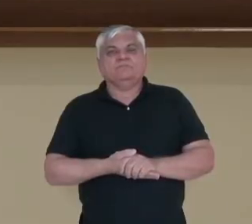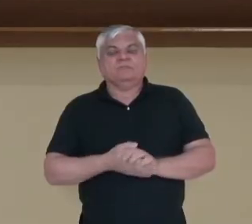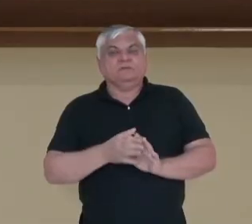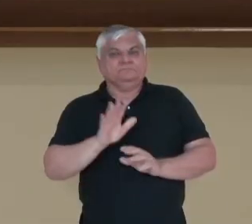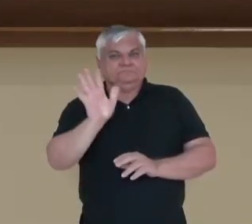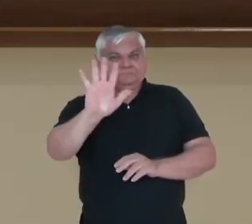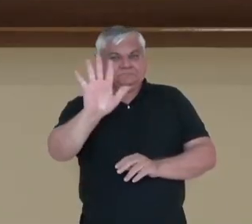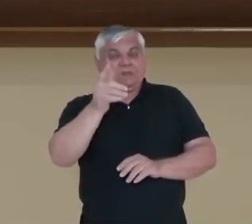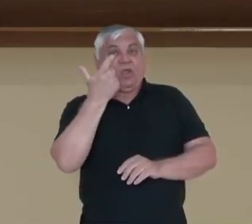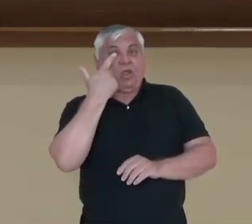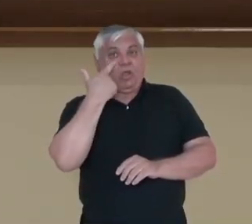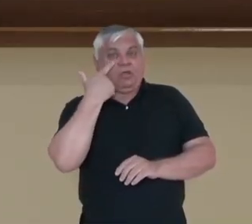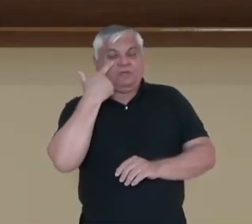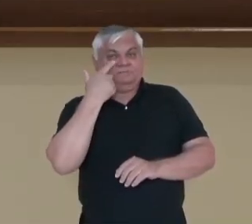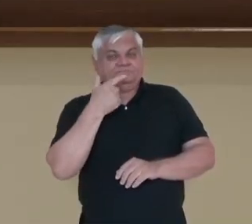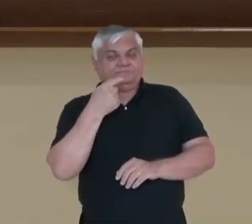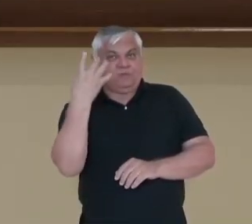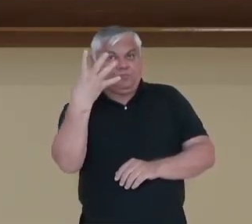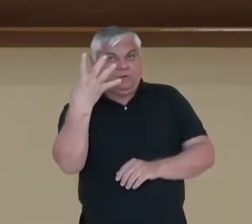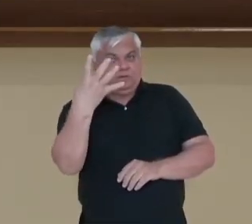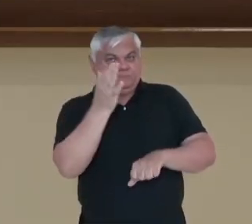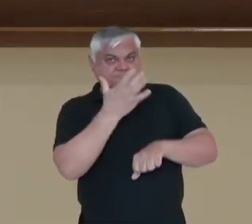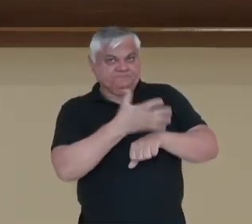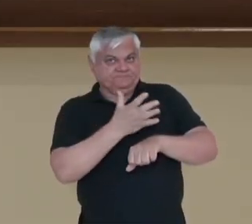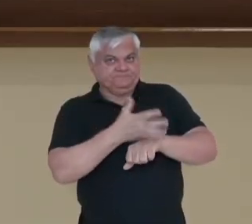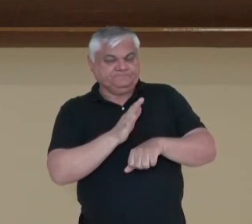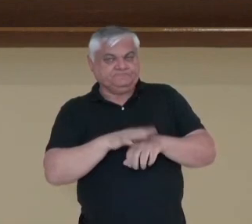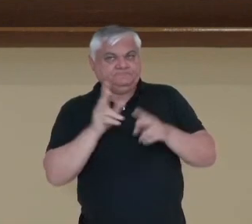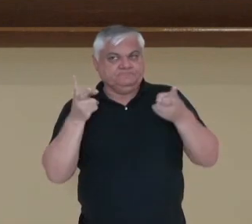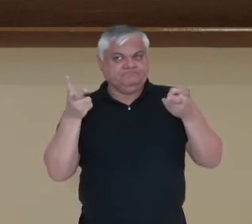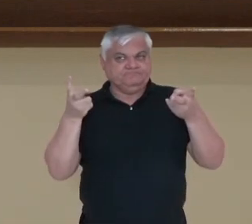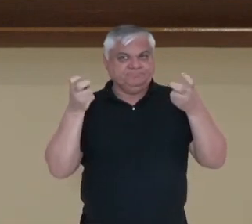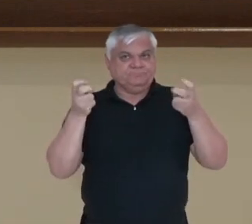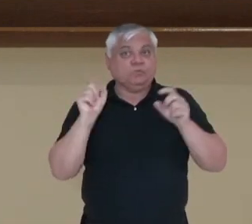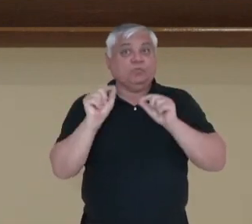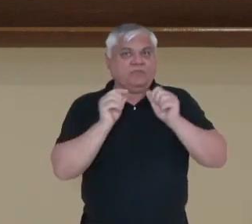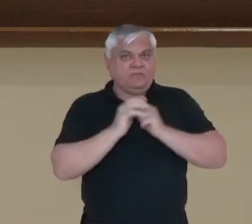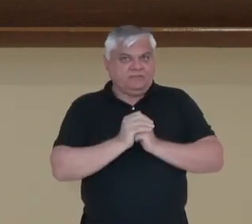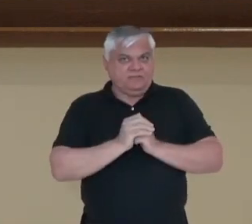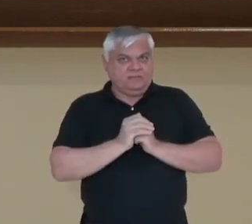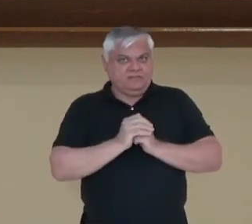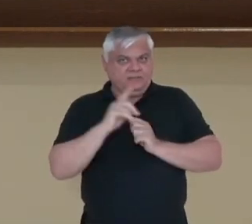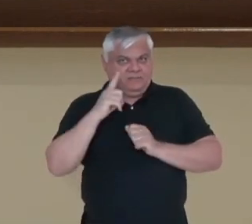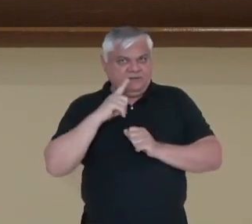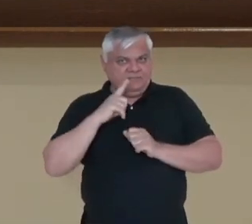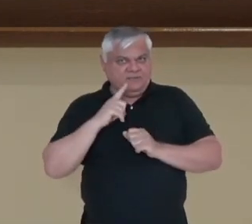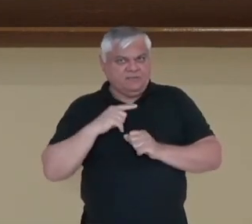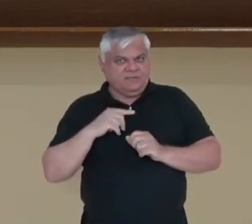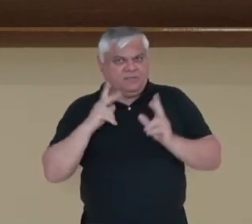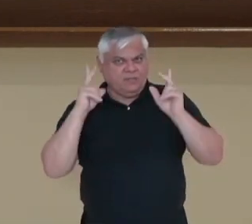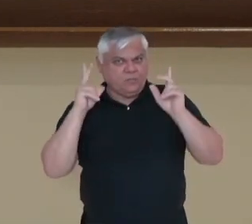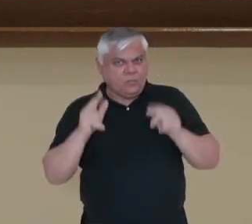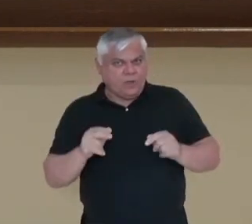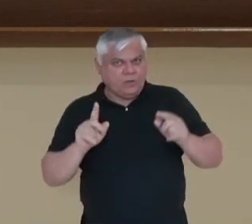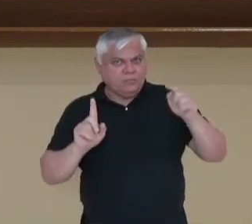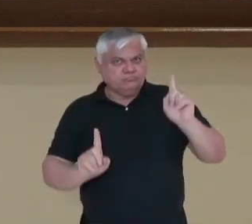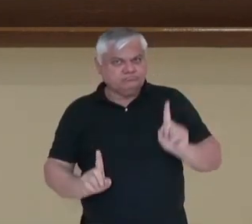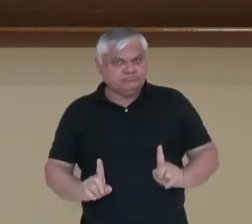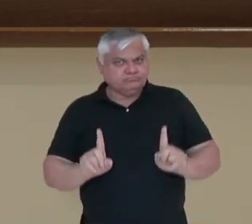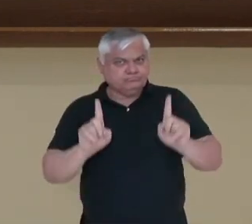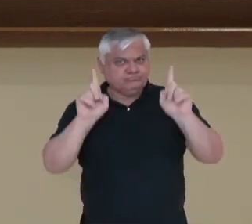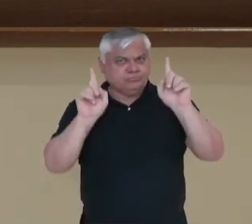Pessoal, neste exercício 4, nós temos que observar se essas grandezas são diretamente ou